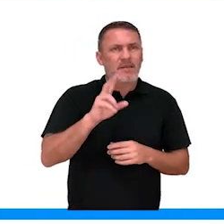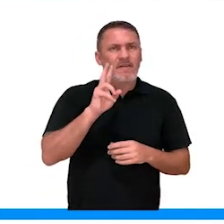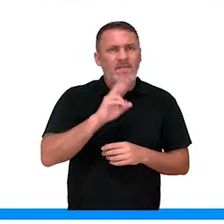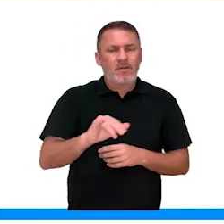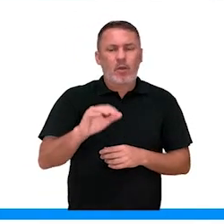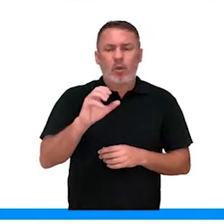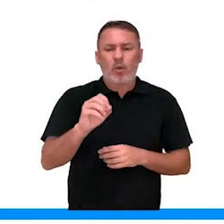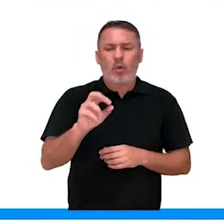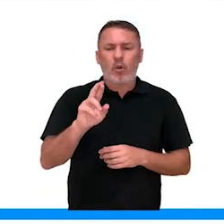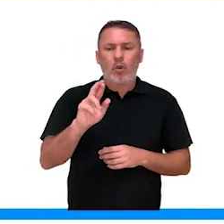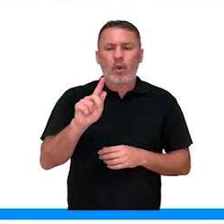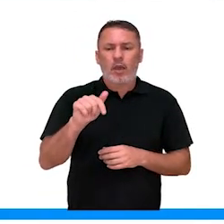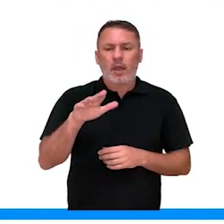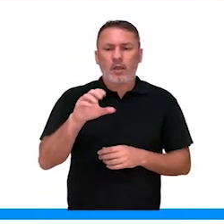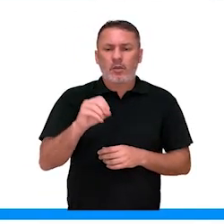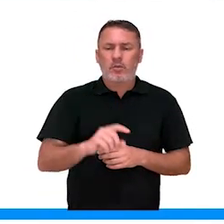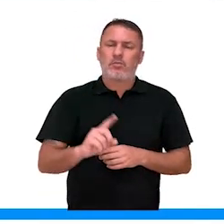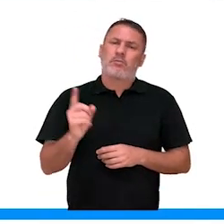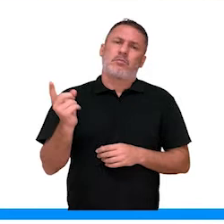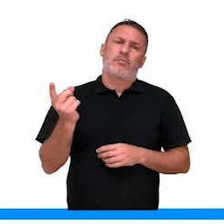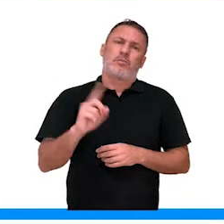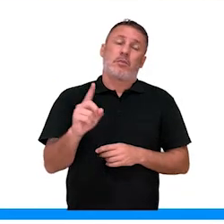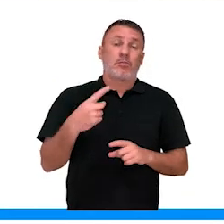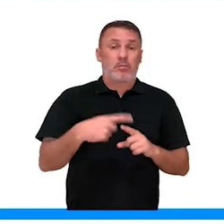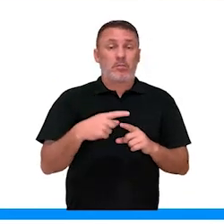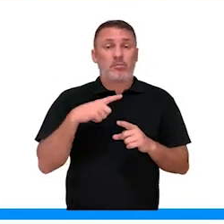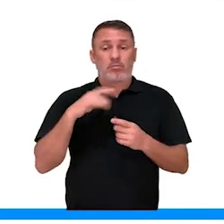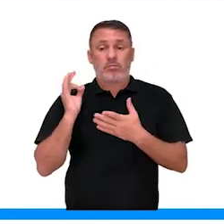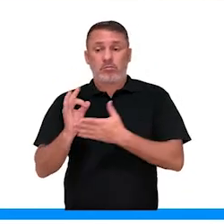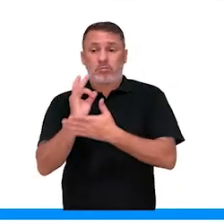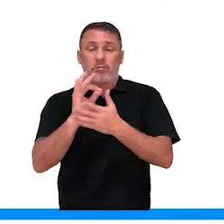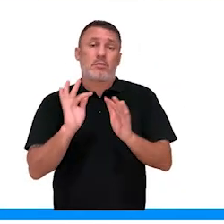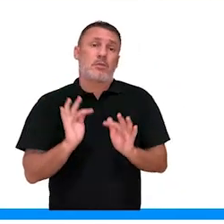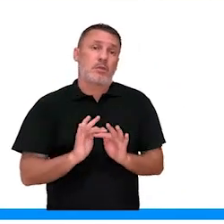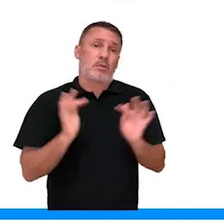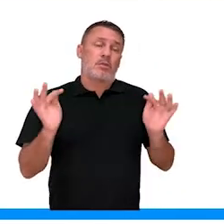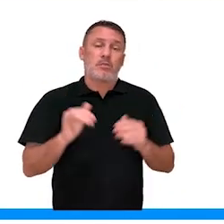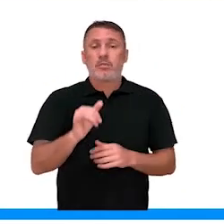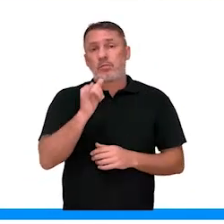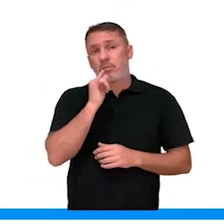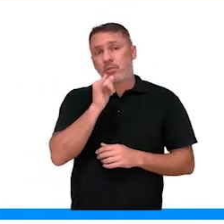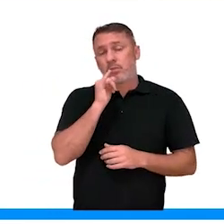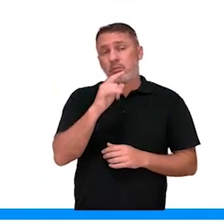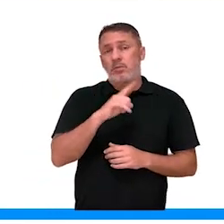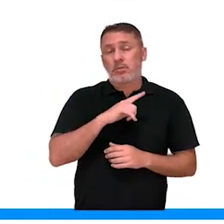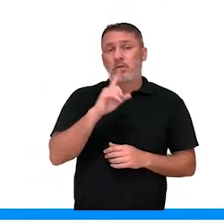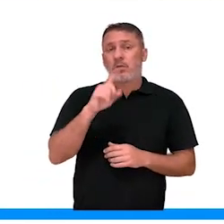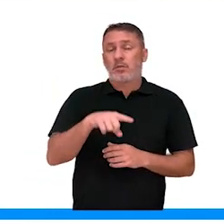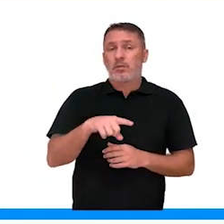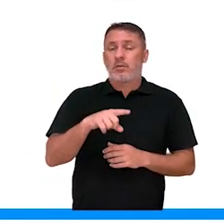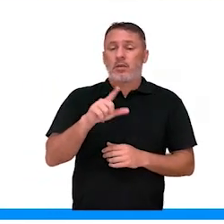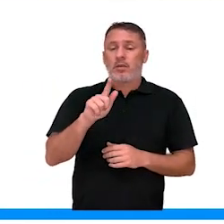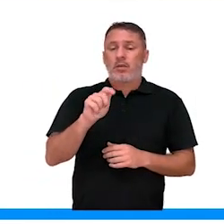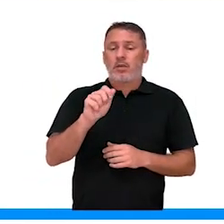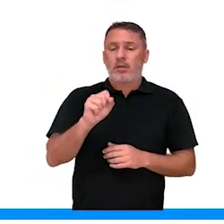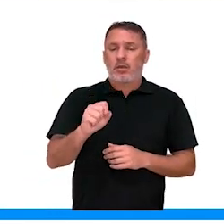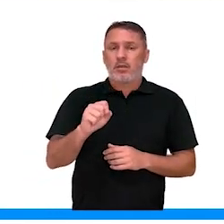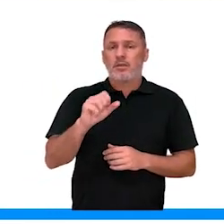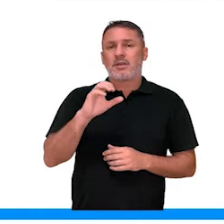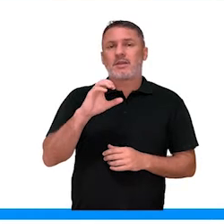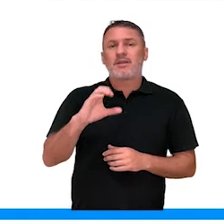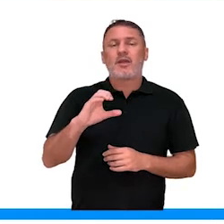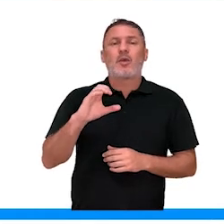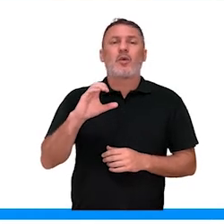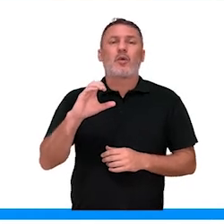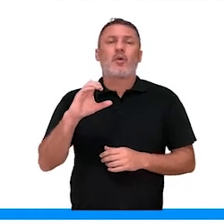ser orgânicos? Não. Porque a gente tem moléculas simples, como por exemplo, o gás carbônico, que